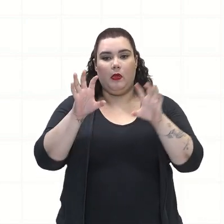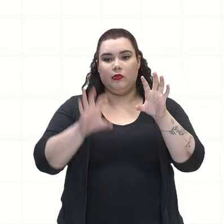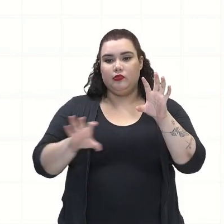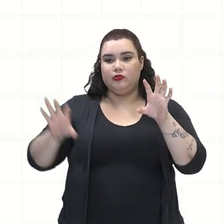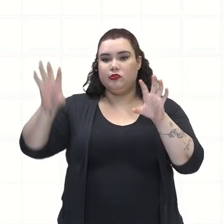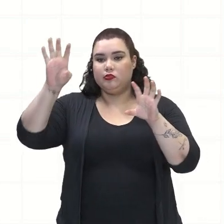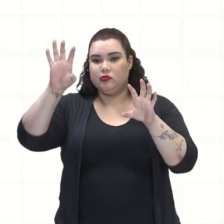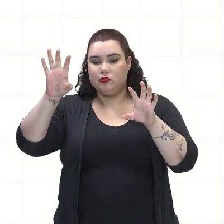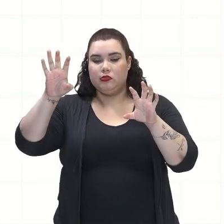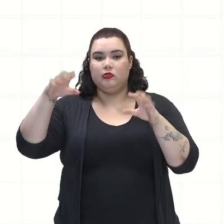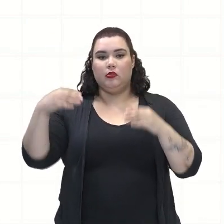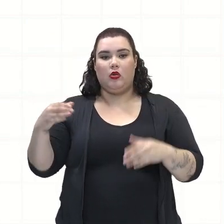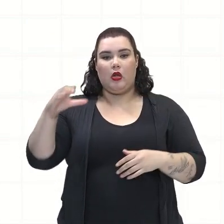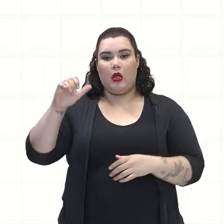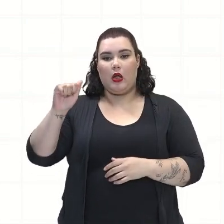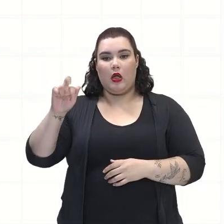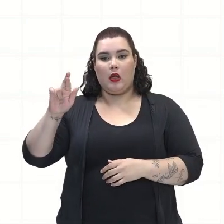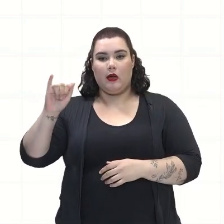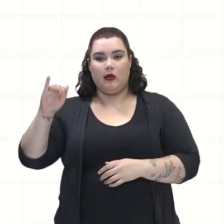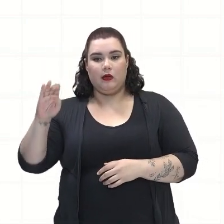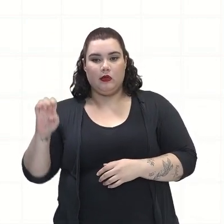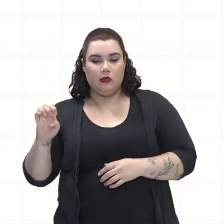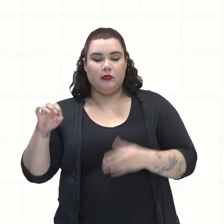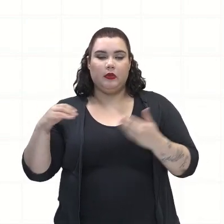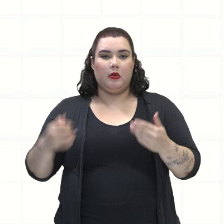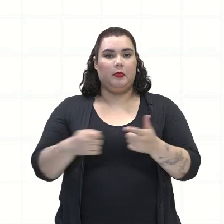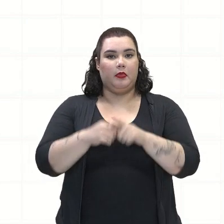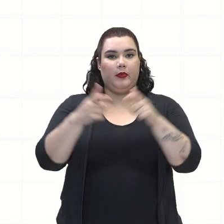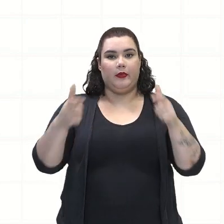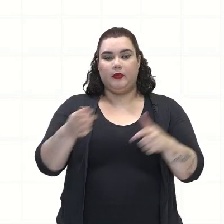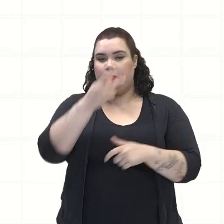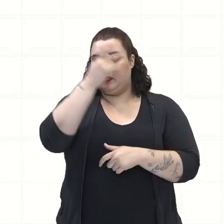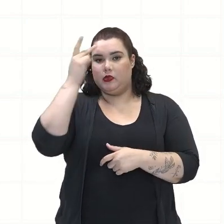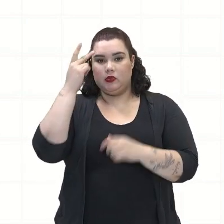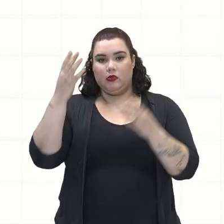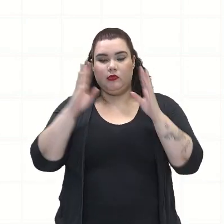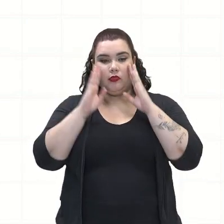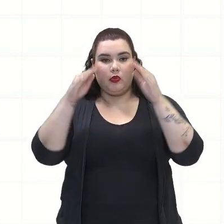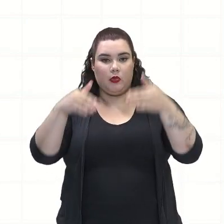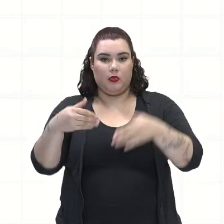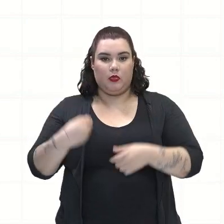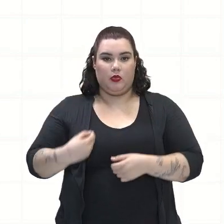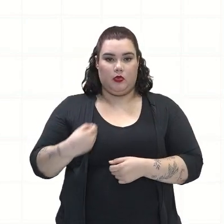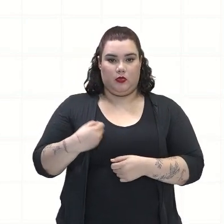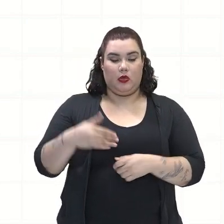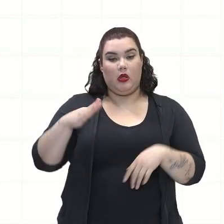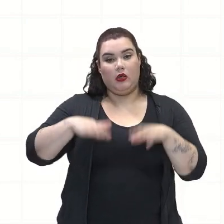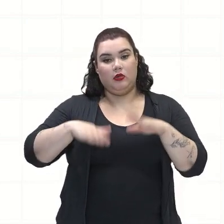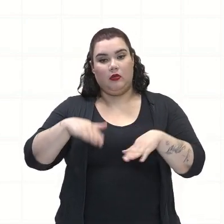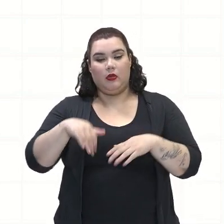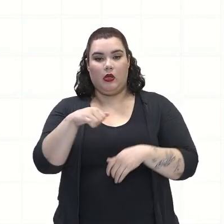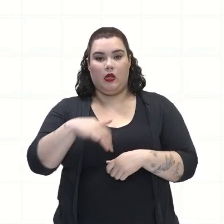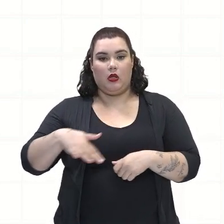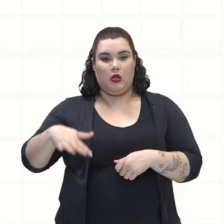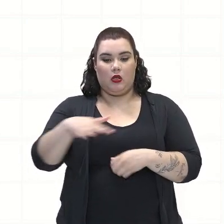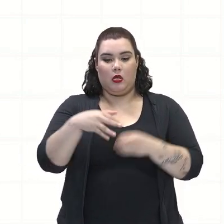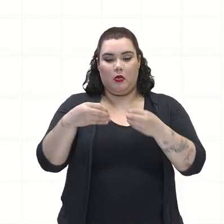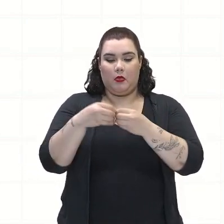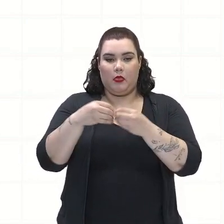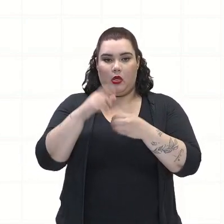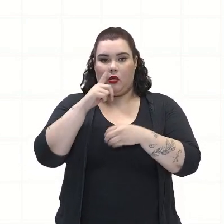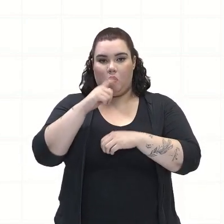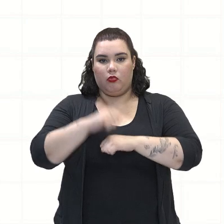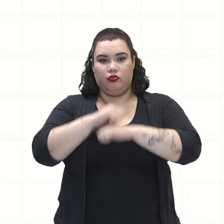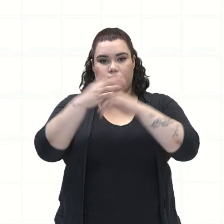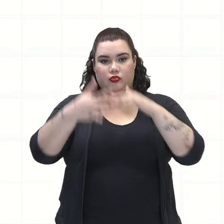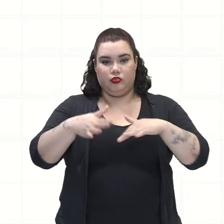também e o Caribe, né, é onde a maioria das pessoas está se concentrando. Geralmente, né, em áreas próximas aos oceanos, a gente